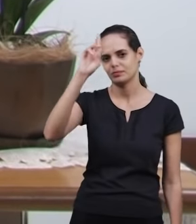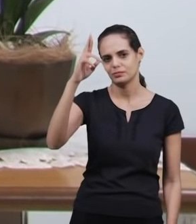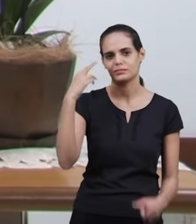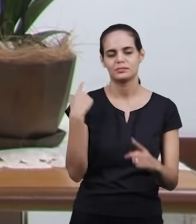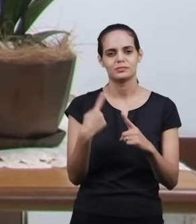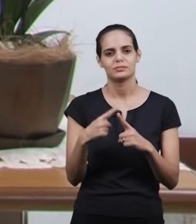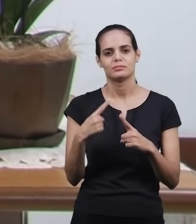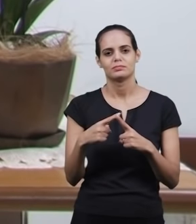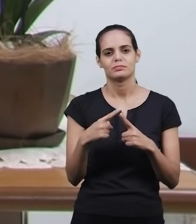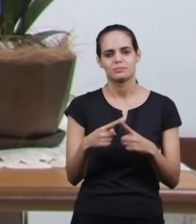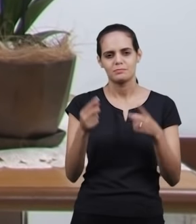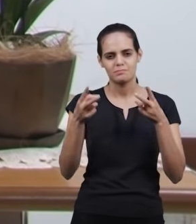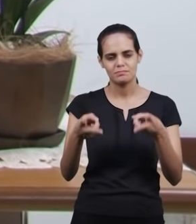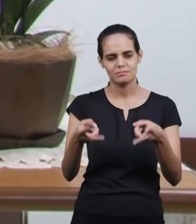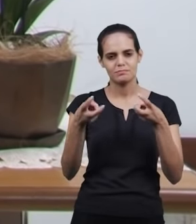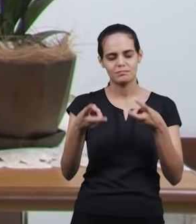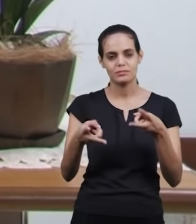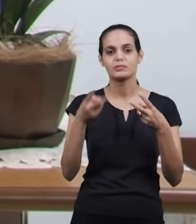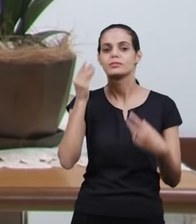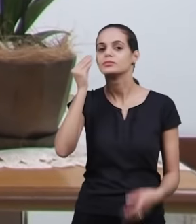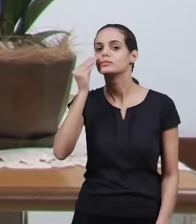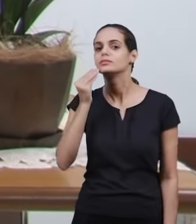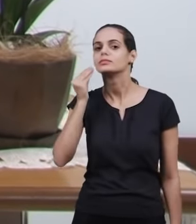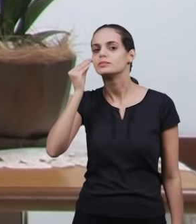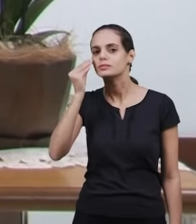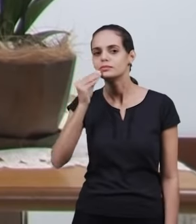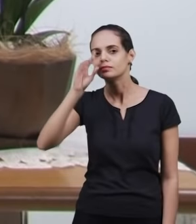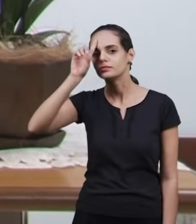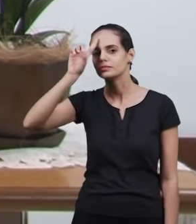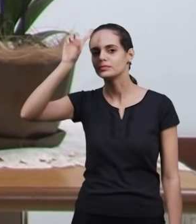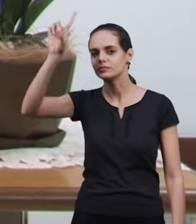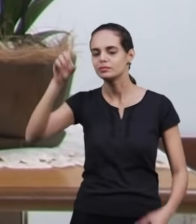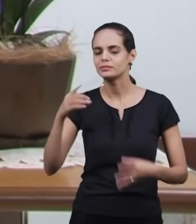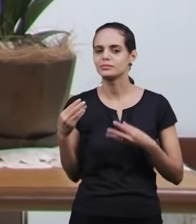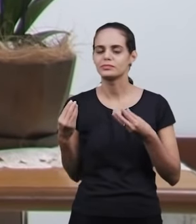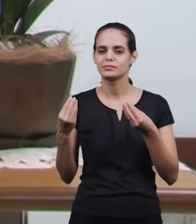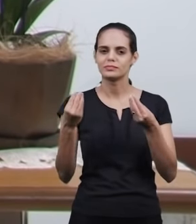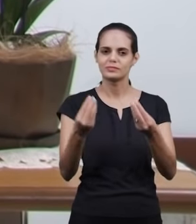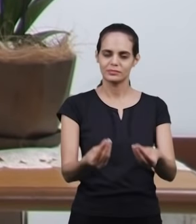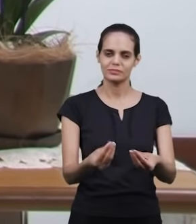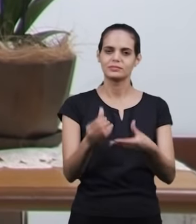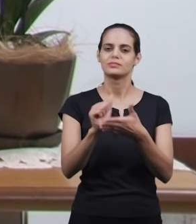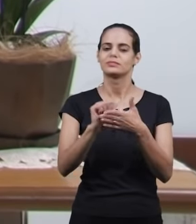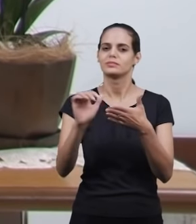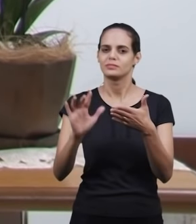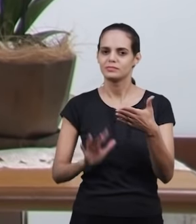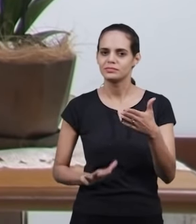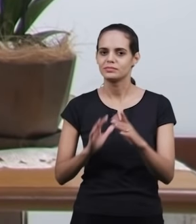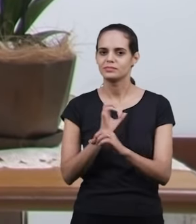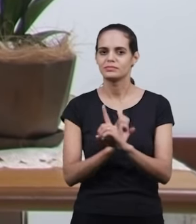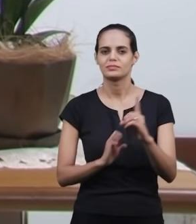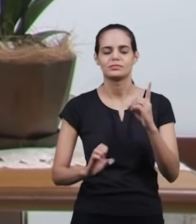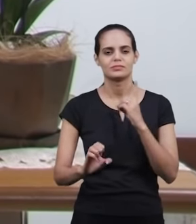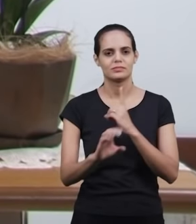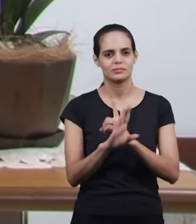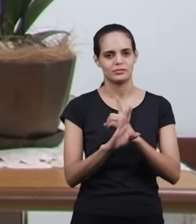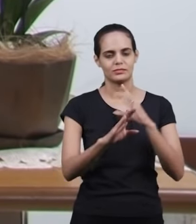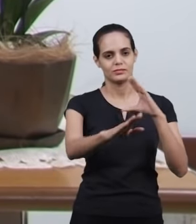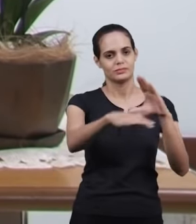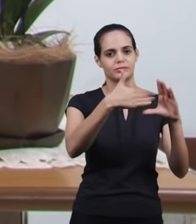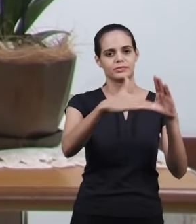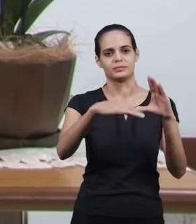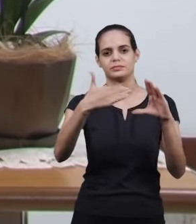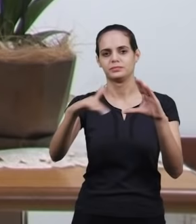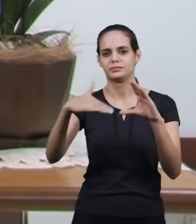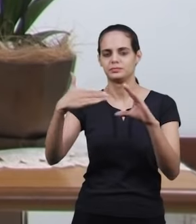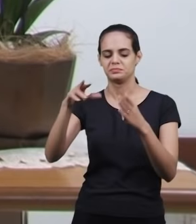então, porque temos visto que experiências Deus tem concedido ao seu povo nesta tarefa. Temos recebido muitos